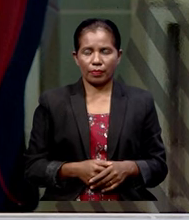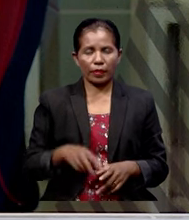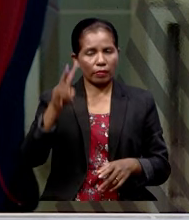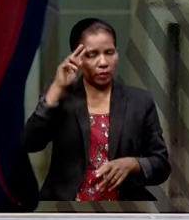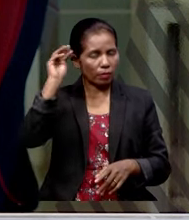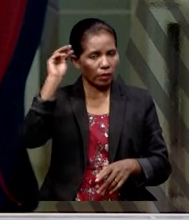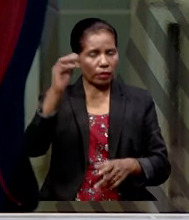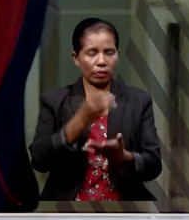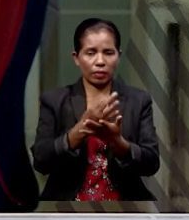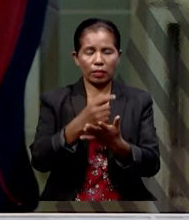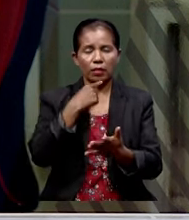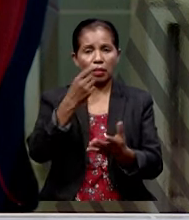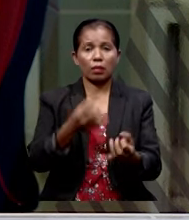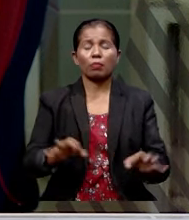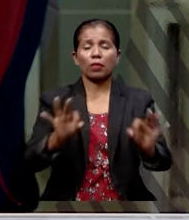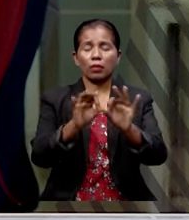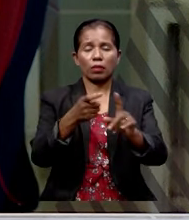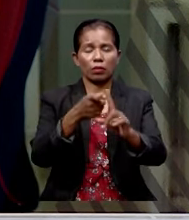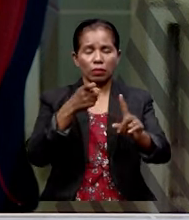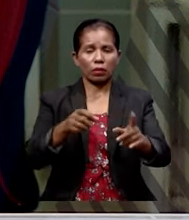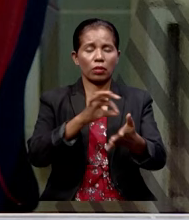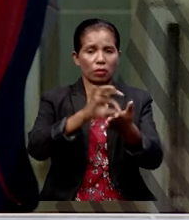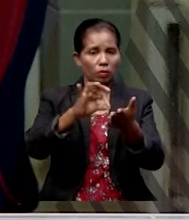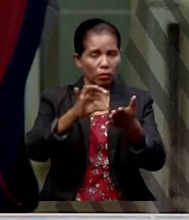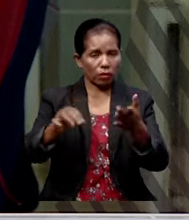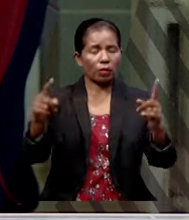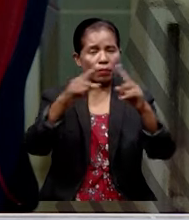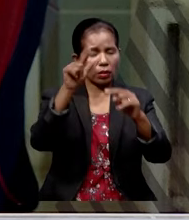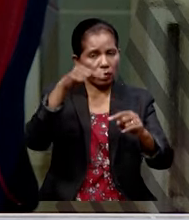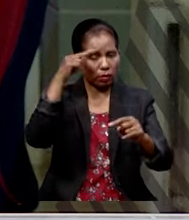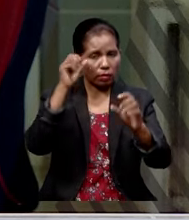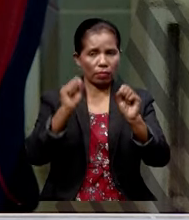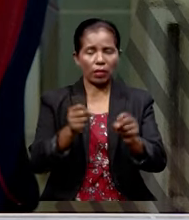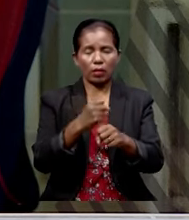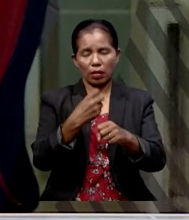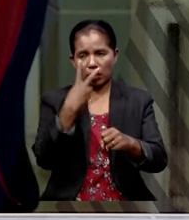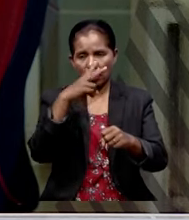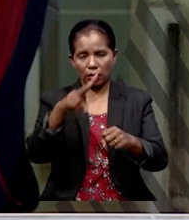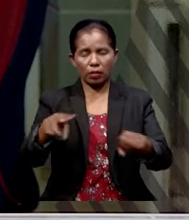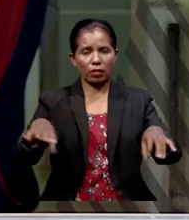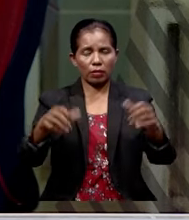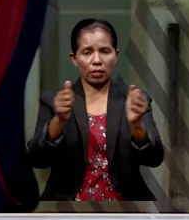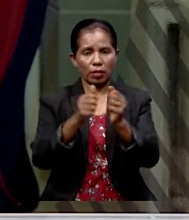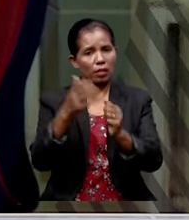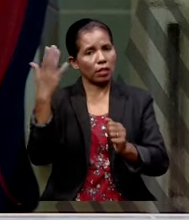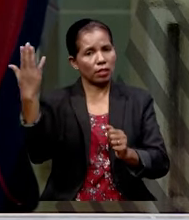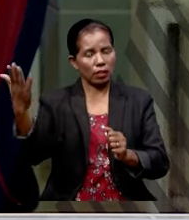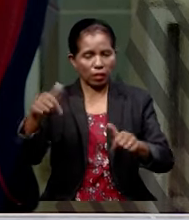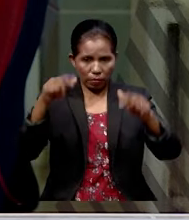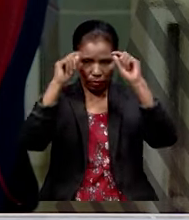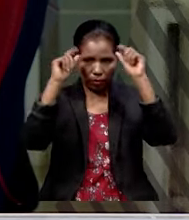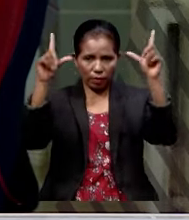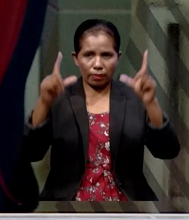Vice-ministra Finanças atenta na importância do sistema contabilidade para o governo, Macbele Halo Reforma para o sistema refere a Timor-Leste.